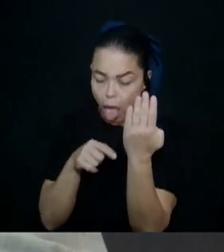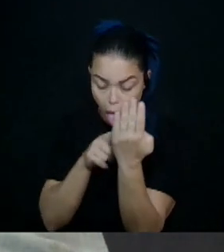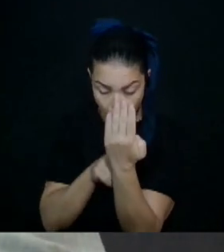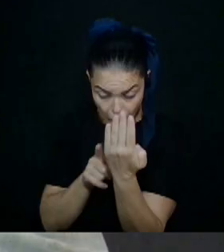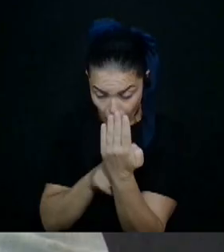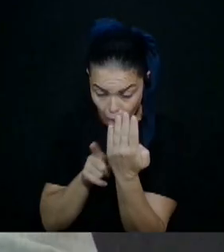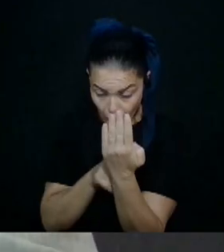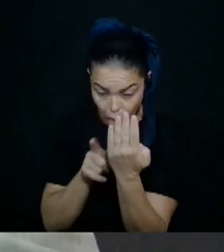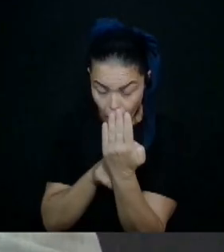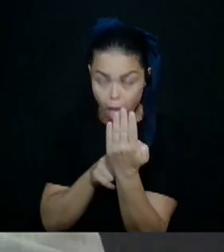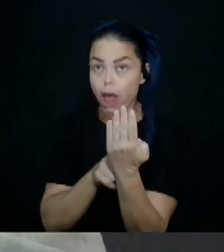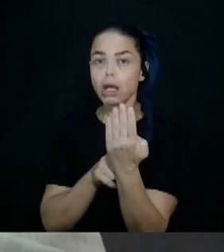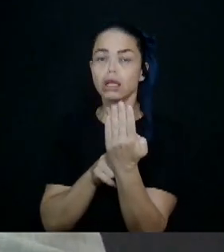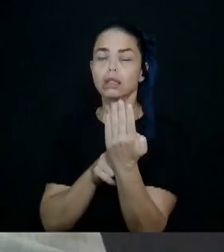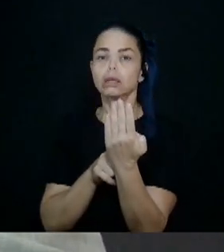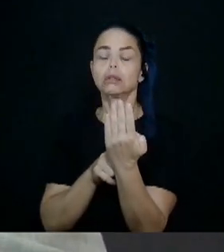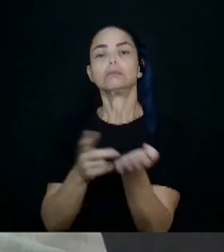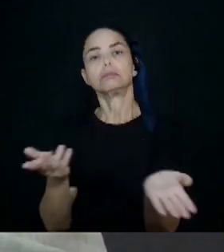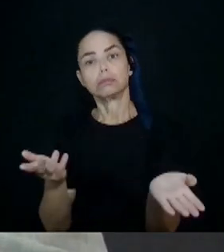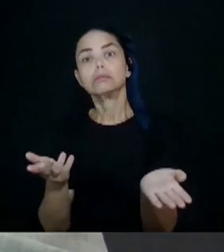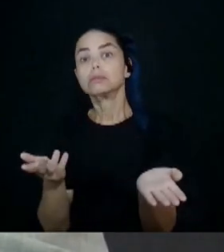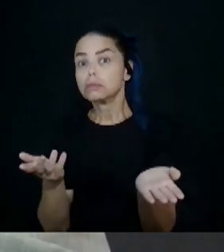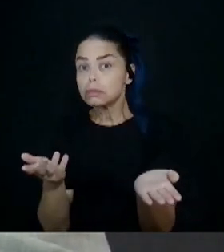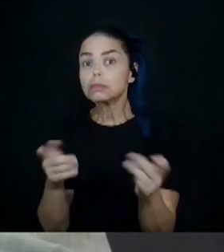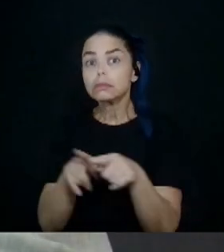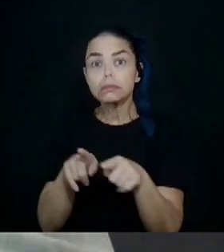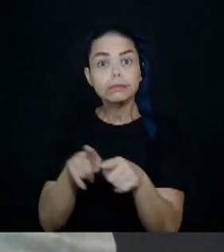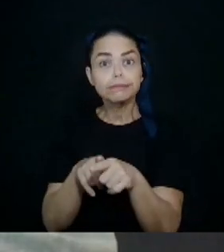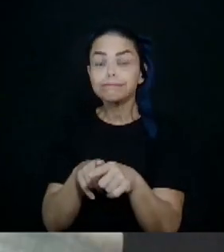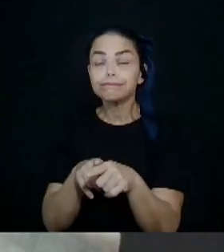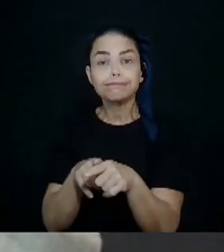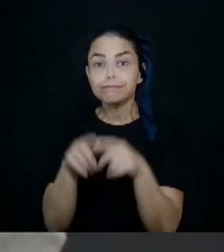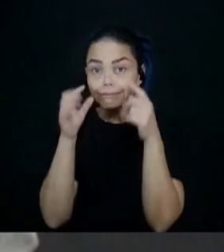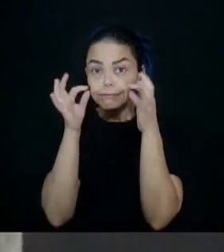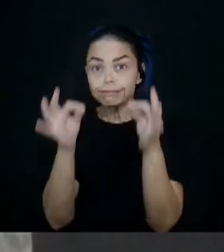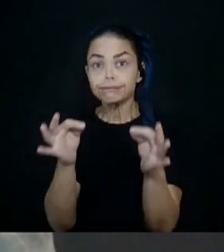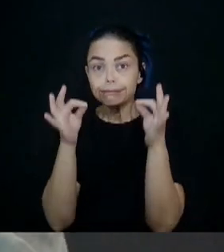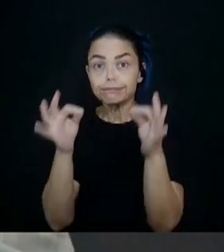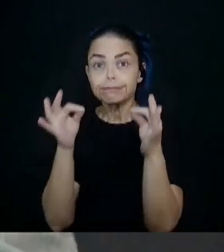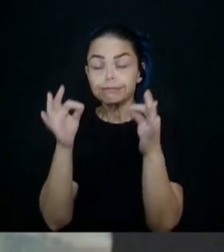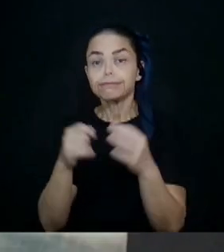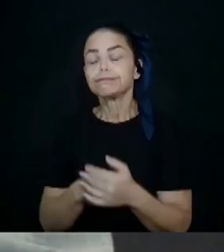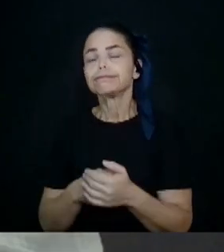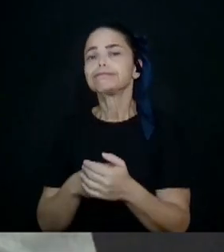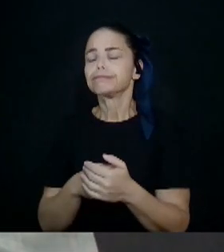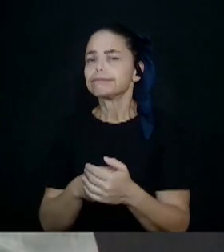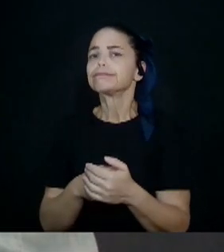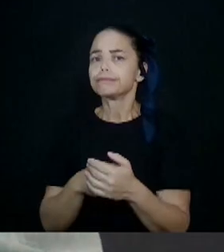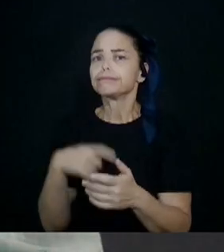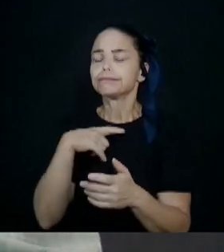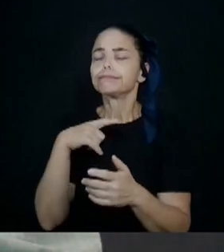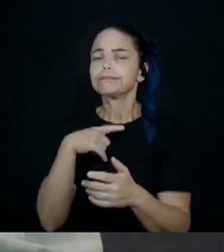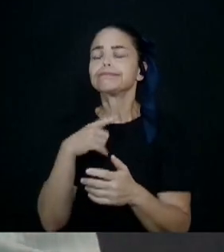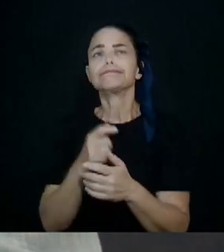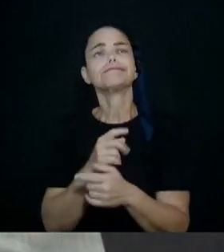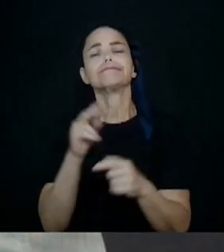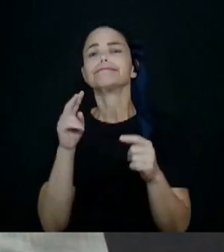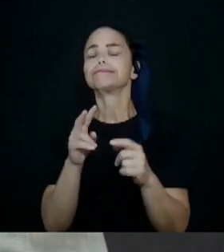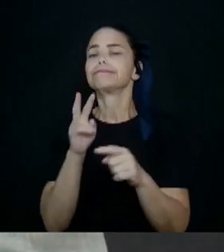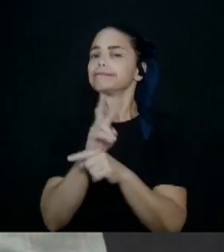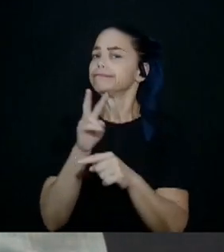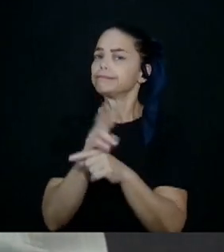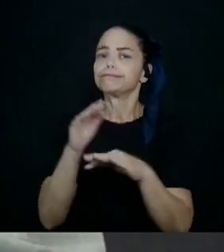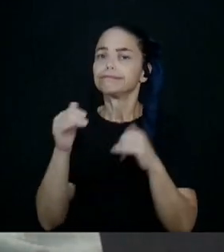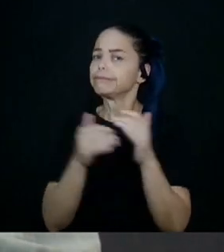vendo, também está provocando. Exatamente. Então, acho que há uma contextualização nesse sentido e para discussão para